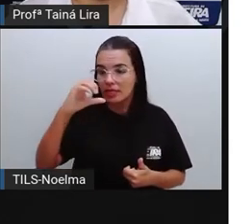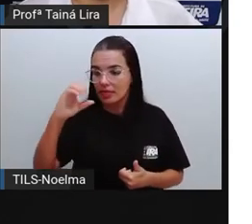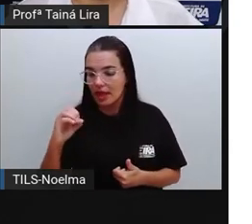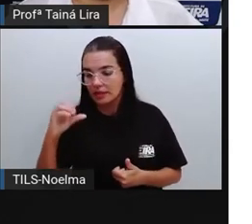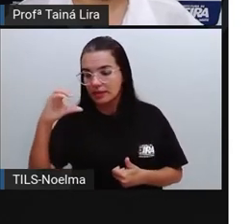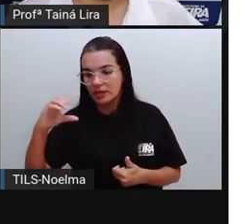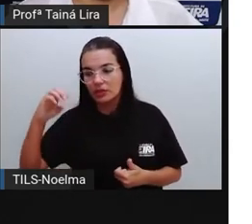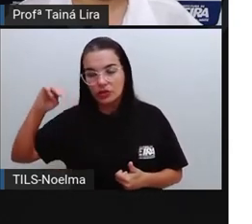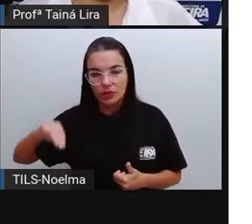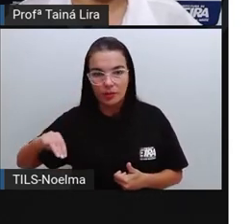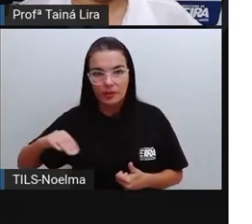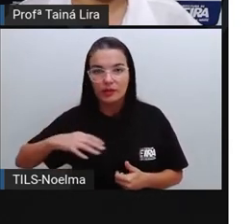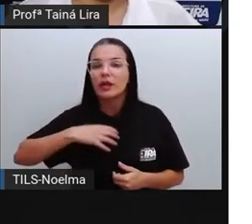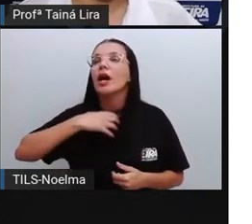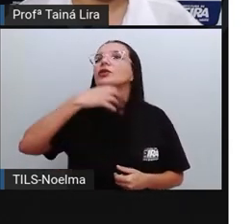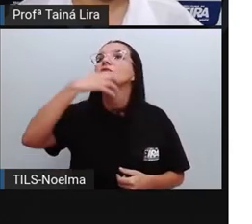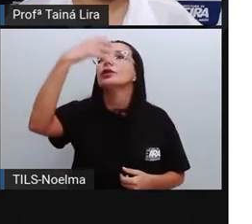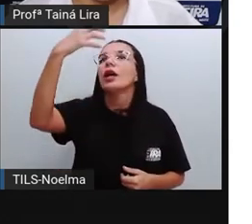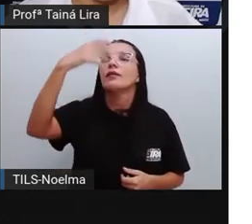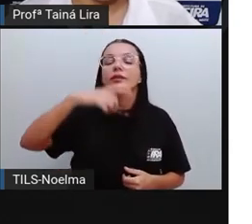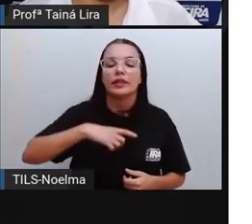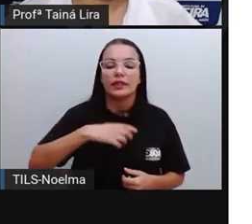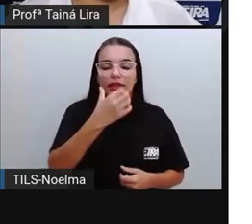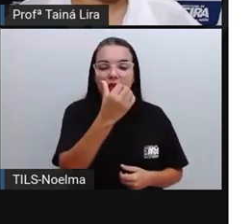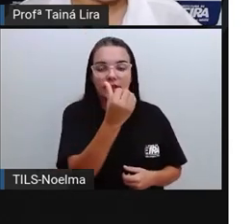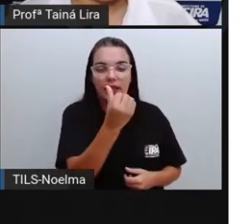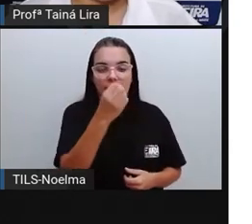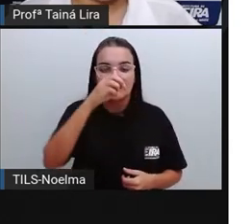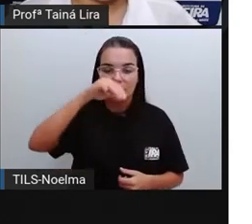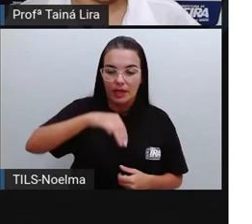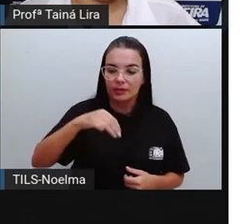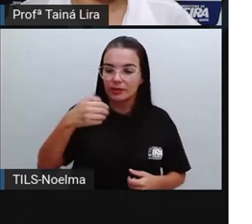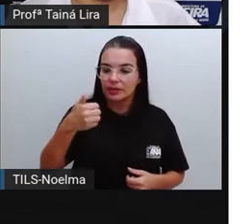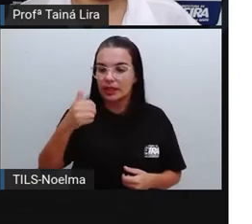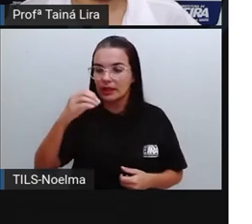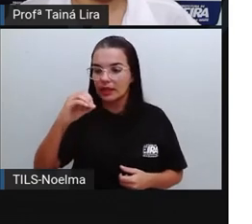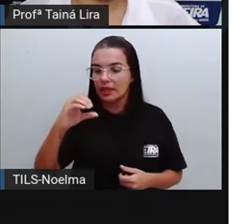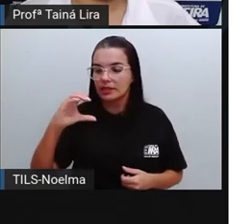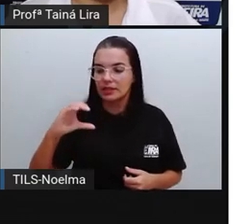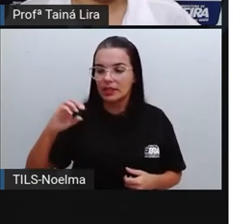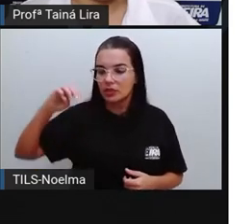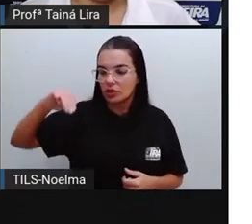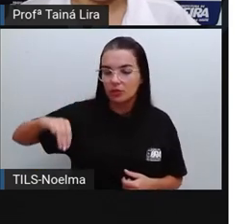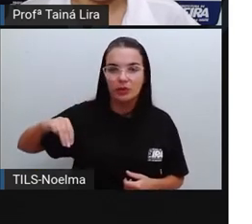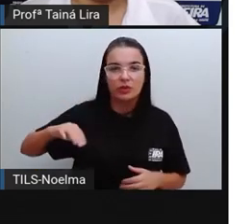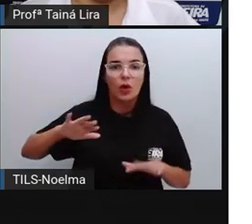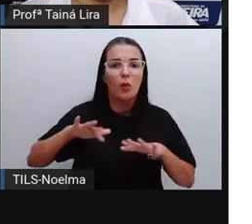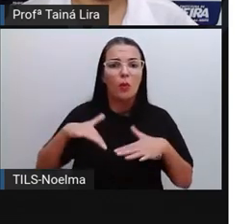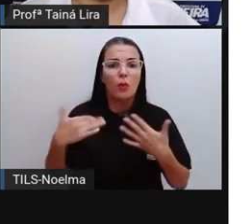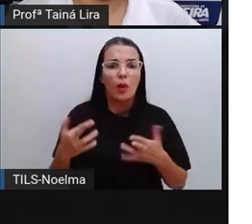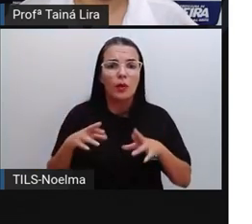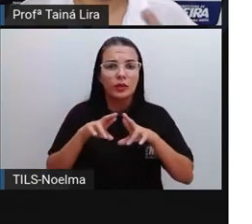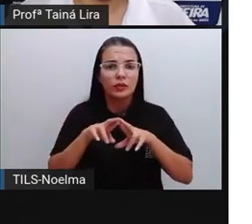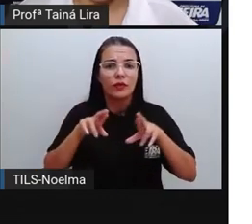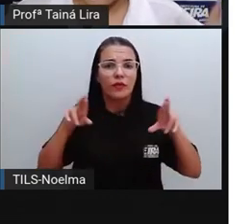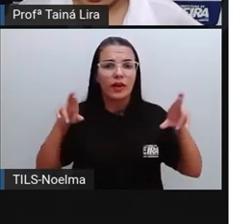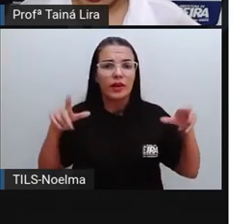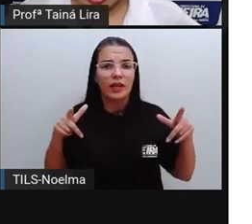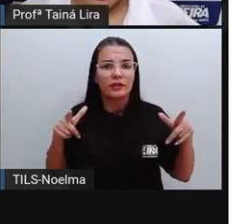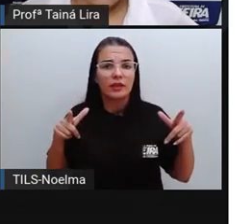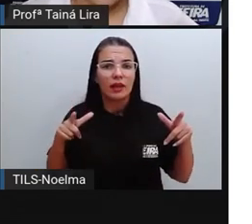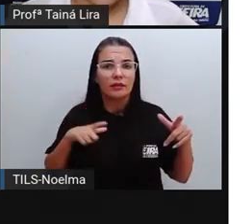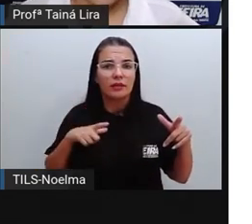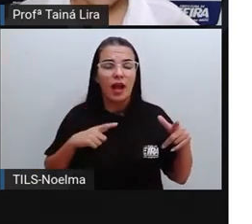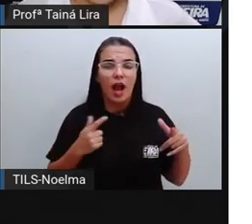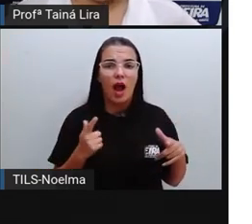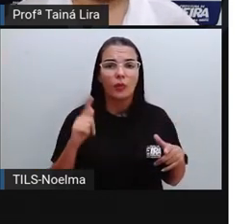centímetros e a girafa mede 6 metros e 10 centímetros. Qual é a diferença entre a altura desses dois